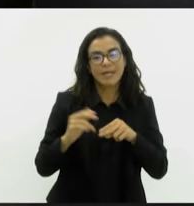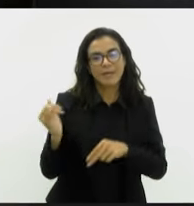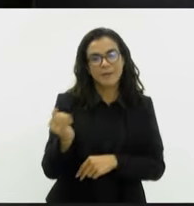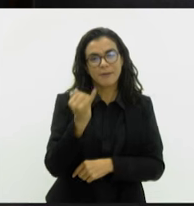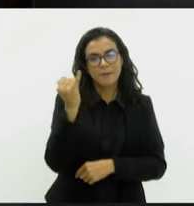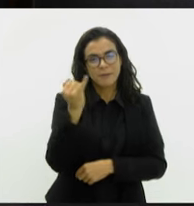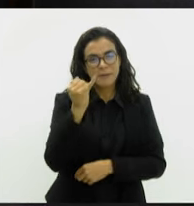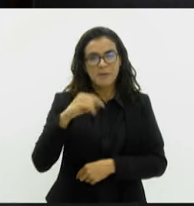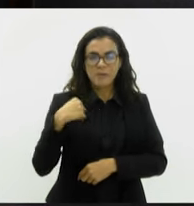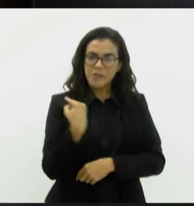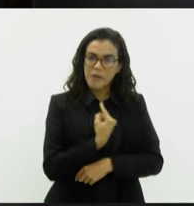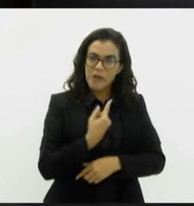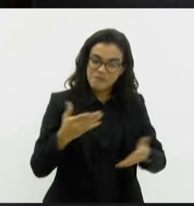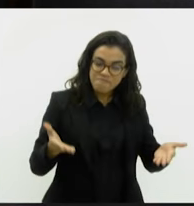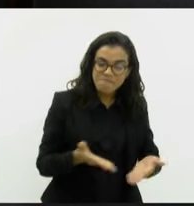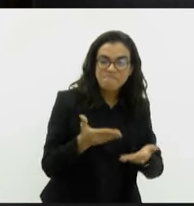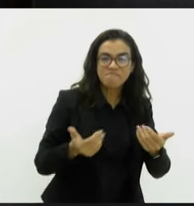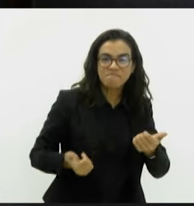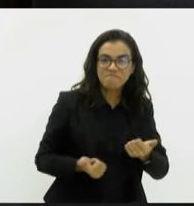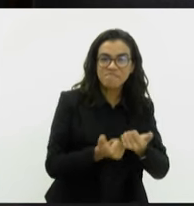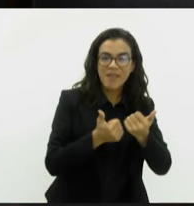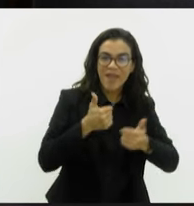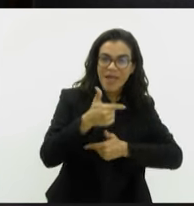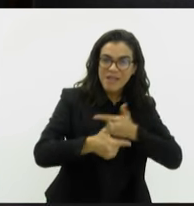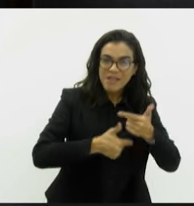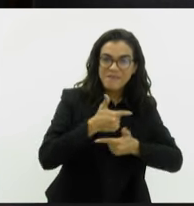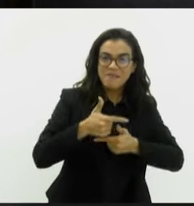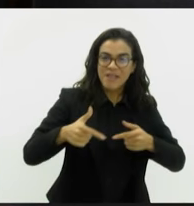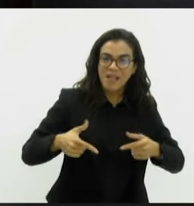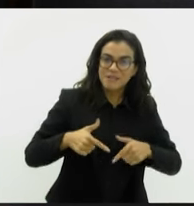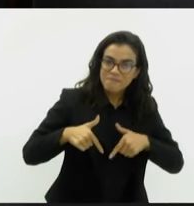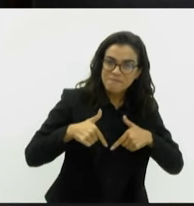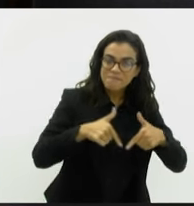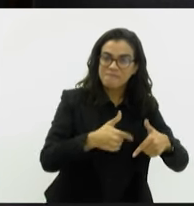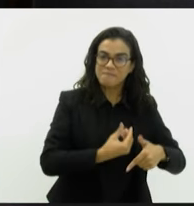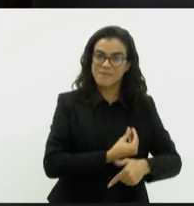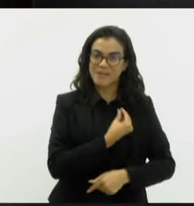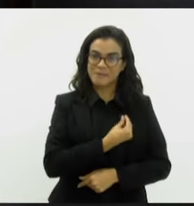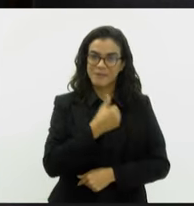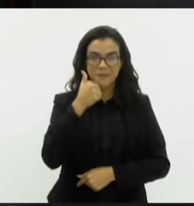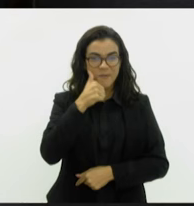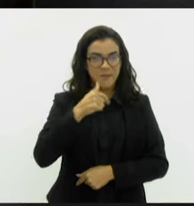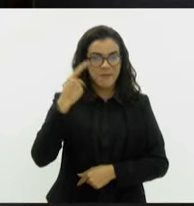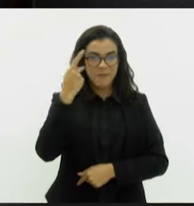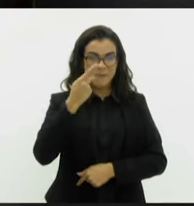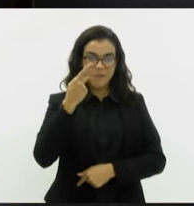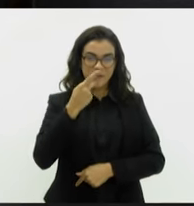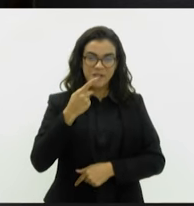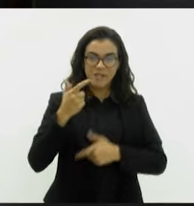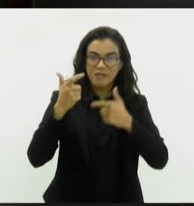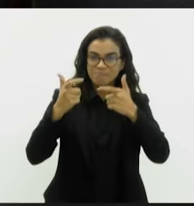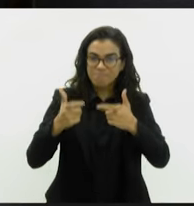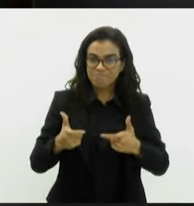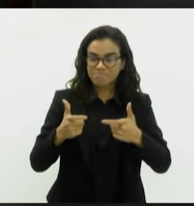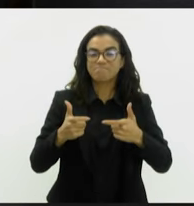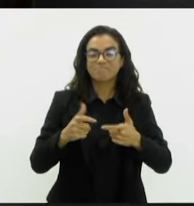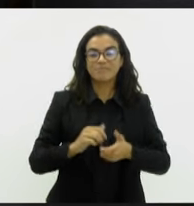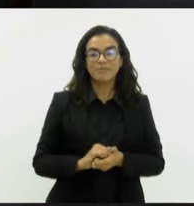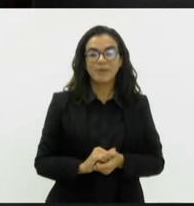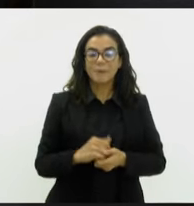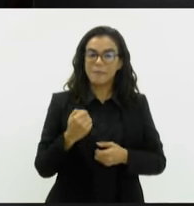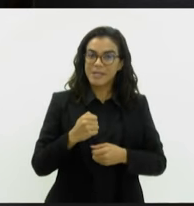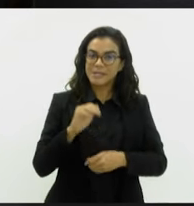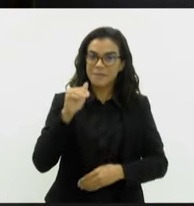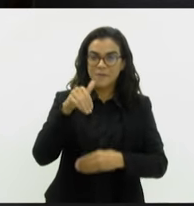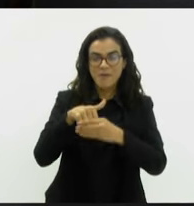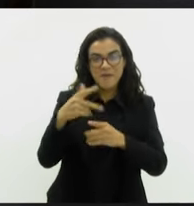que incentivos e apoiamos atividades a participação das mulheres na política local precisamos eleger